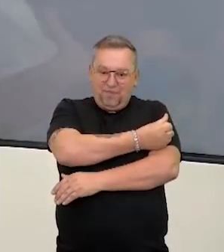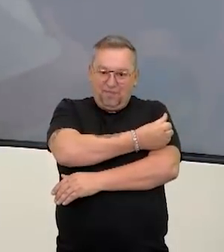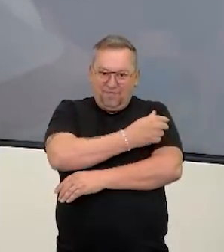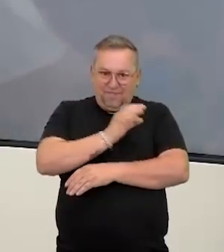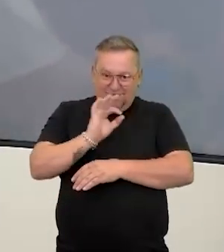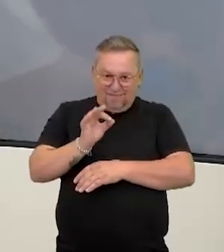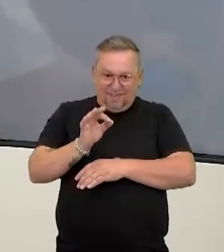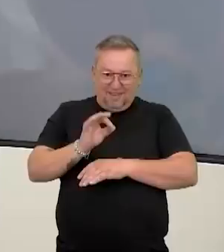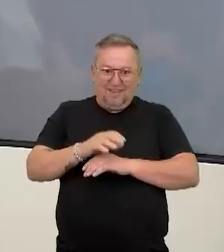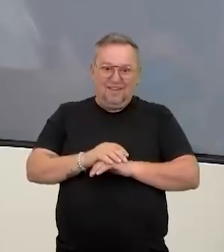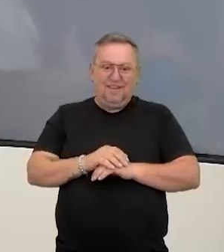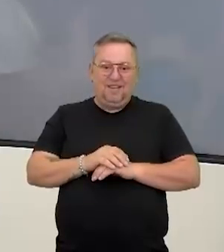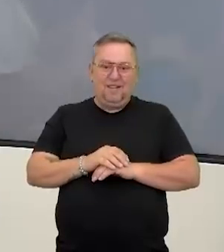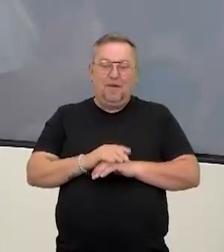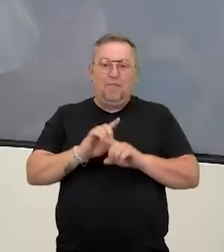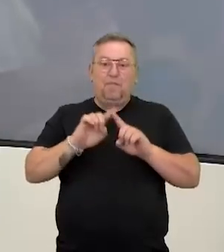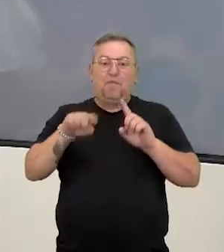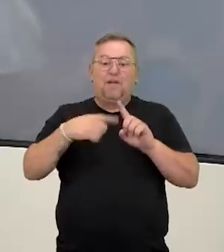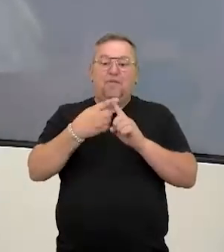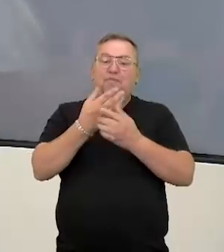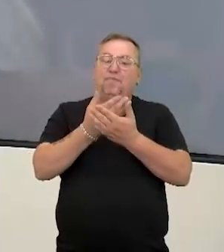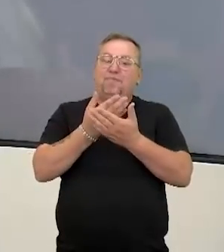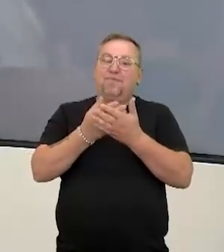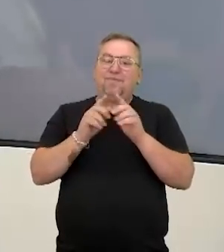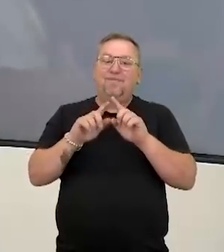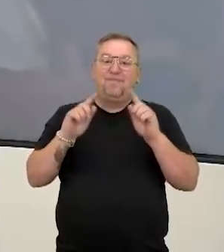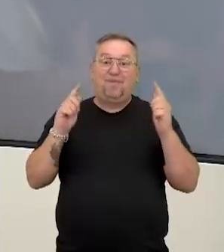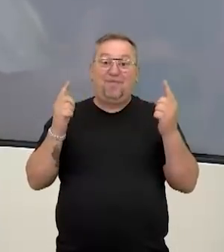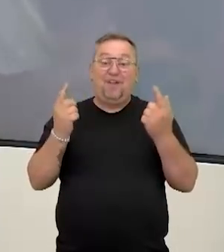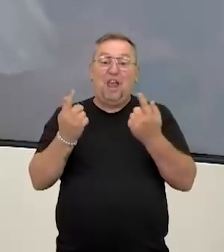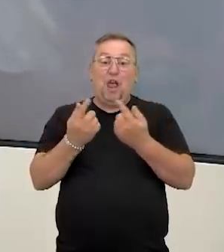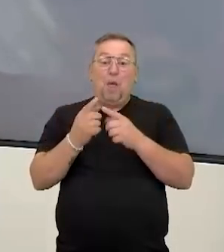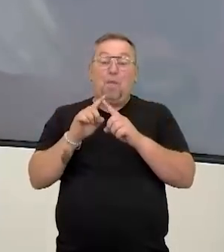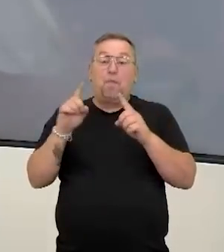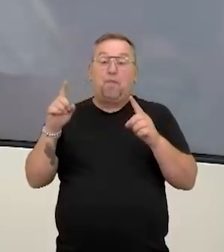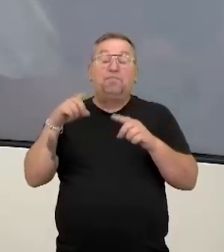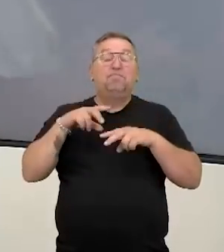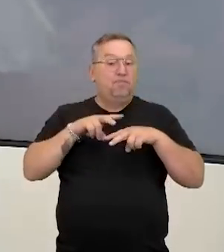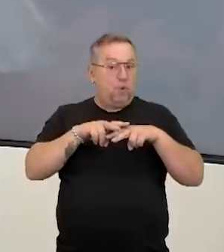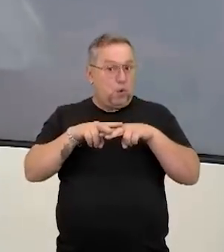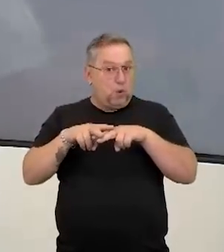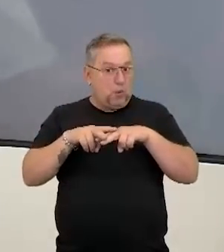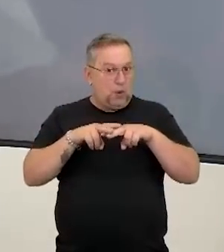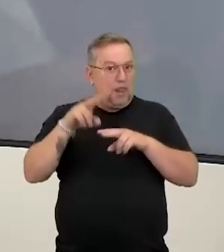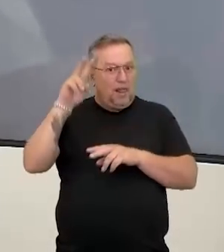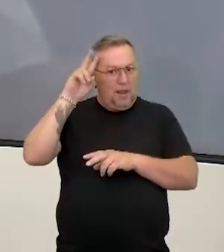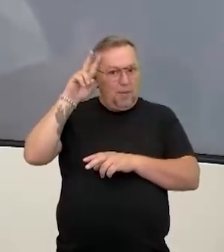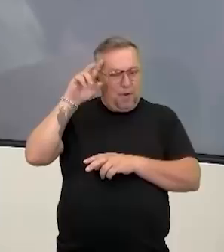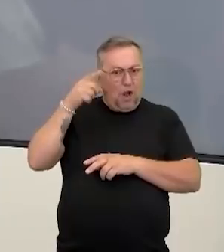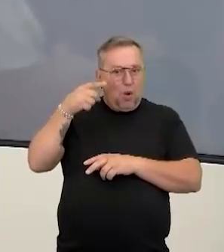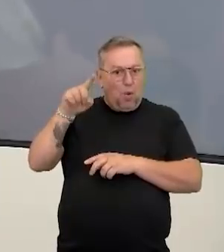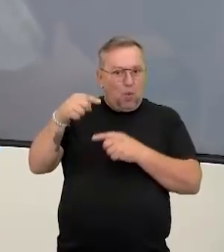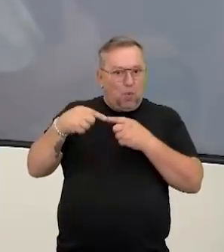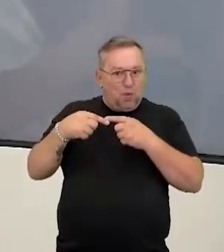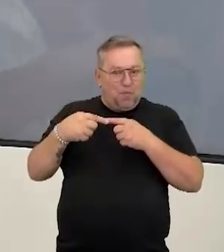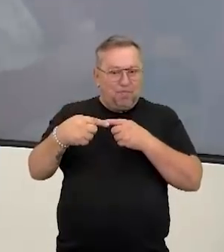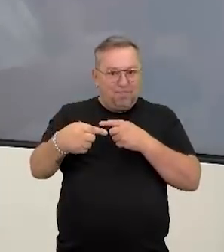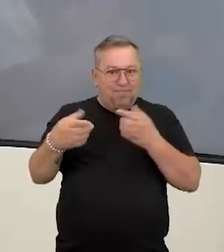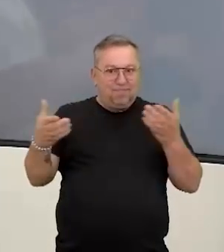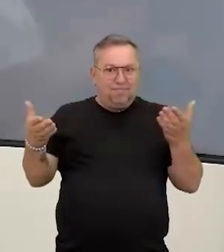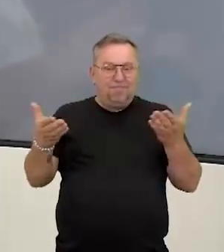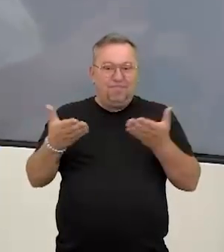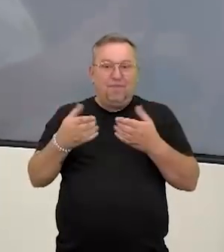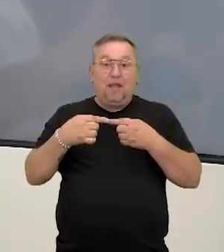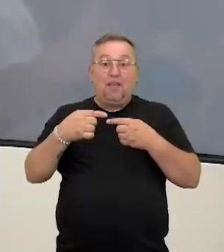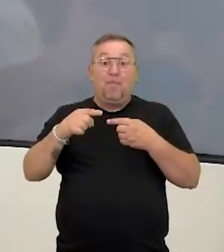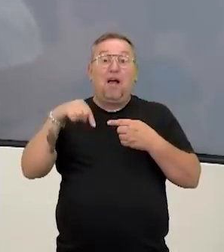fundamental dos anos finais, mais uma aula de geografia, mais uma aula de retomada, né, a última aí da semana, né, e aí na semana